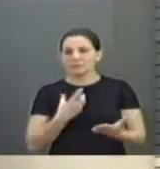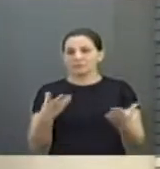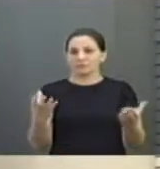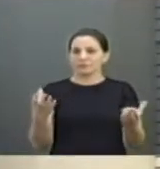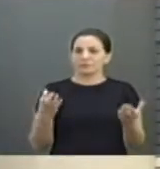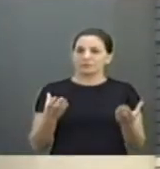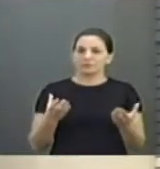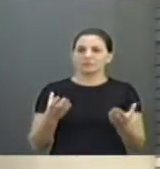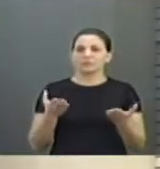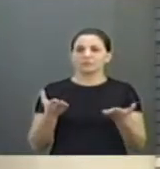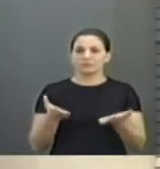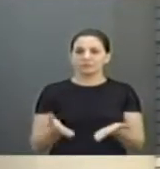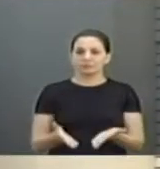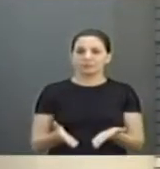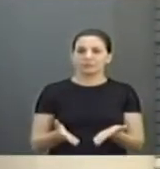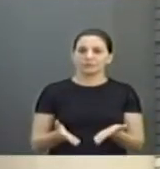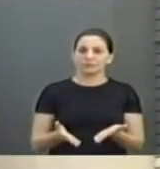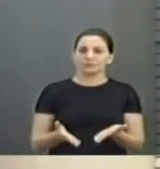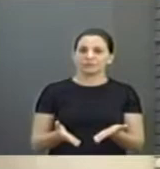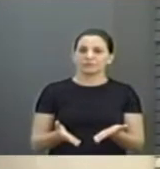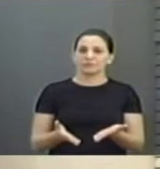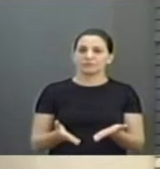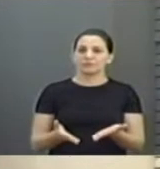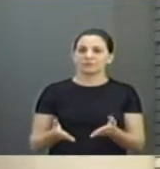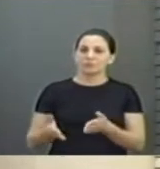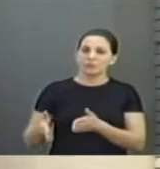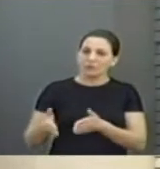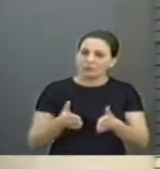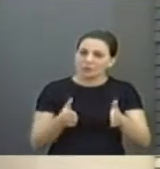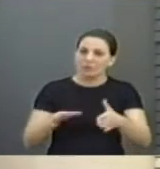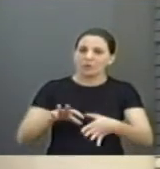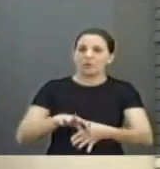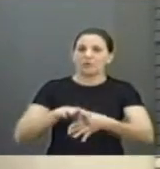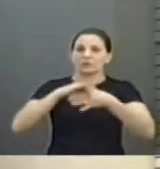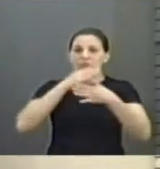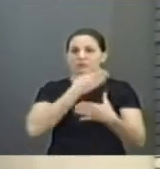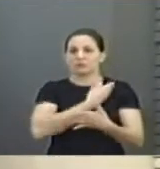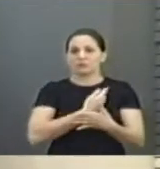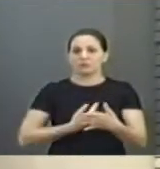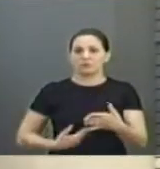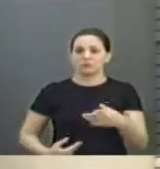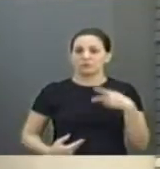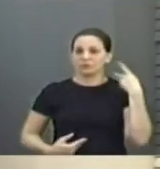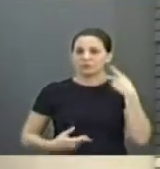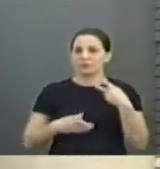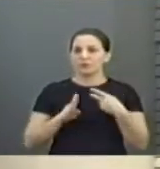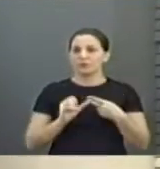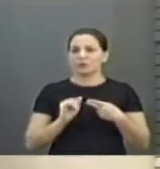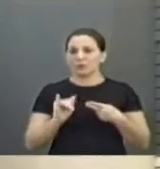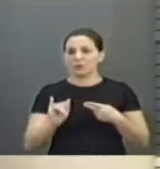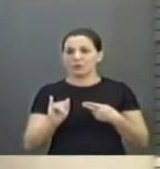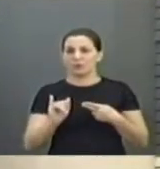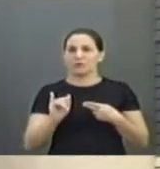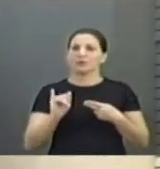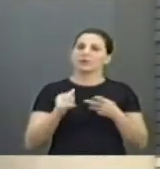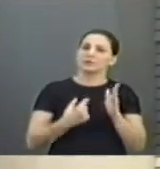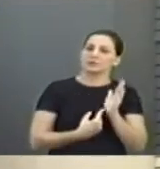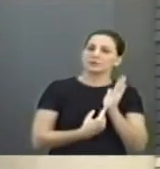queria hoje seguir no mesmo caminho que o líder do governo, o vereador Boi, colocou,